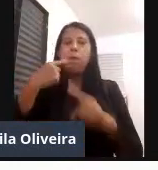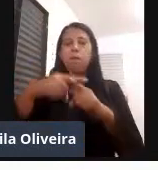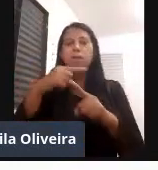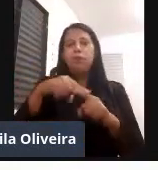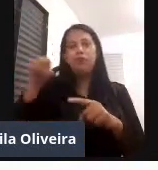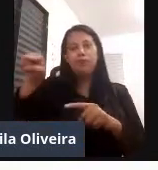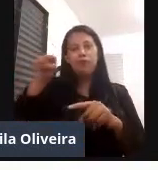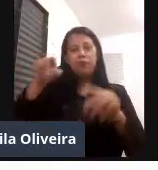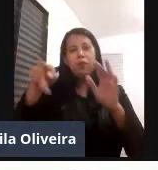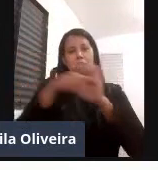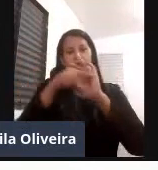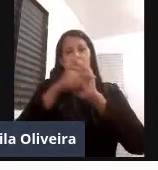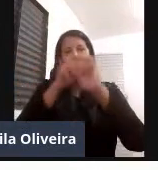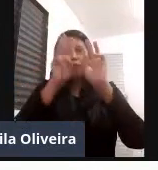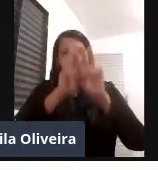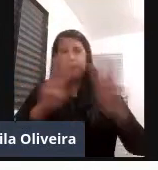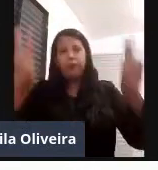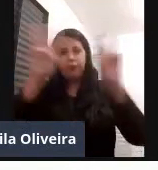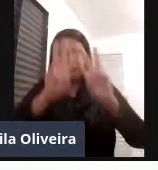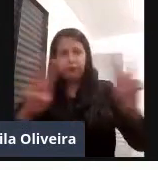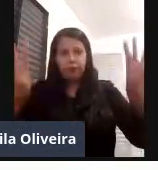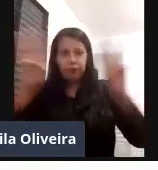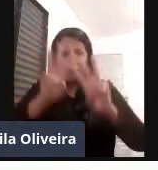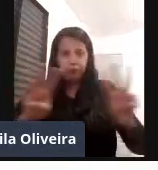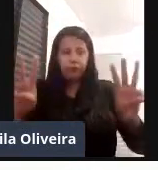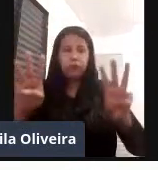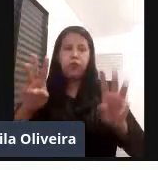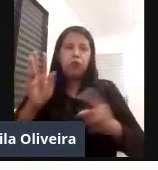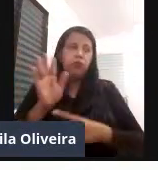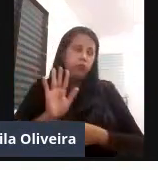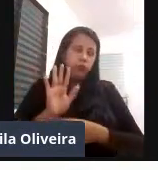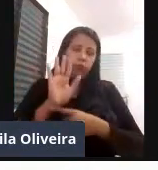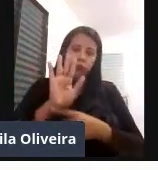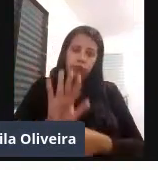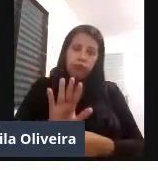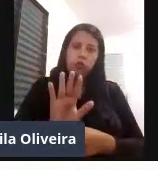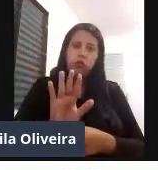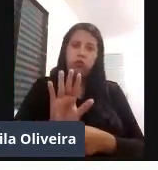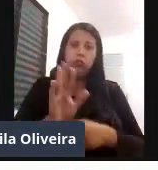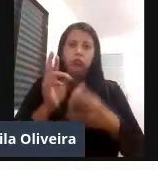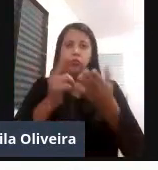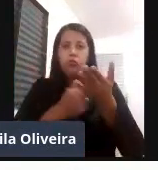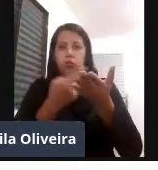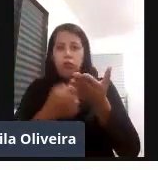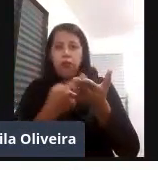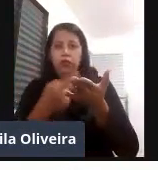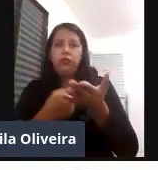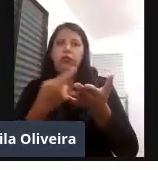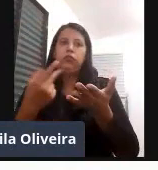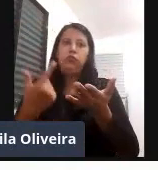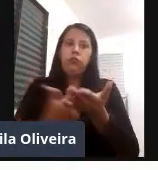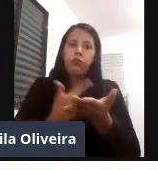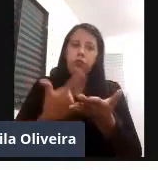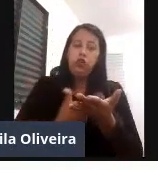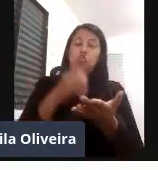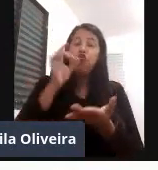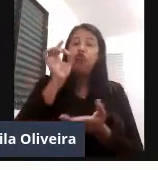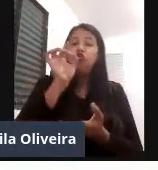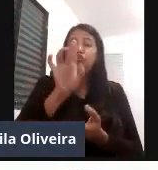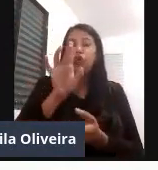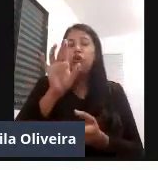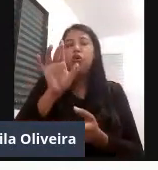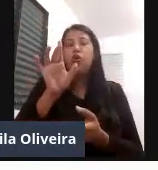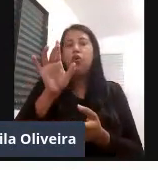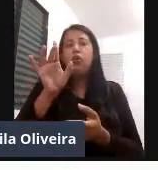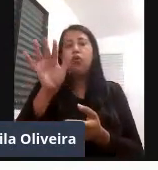artigos, teses, artigos de revistas e livros daquelas instituições que são parceiras. Então, as